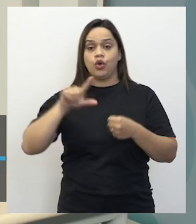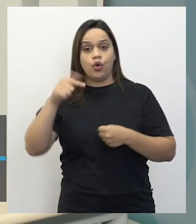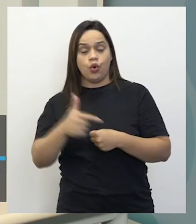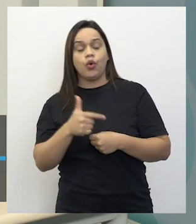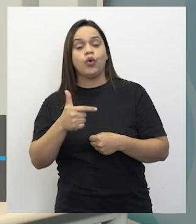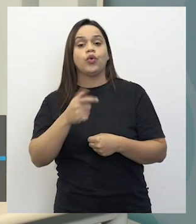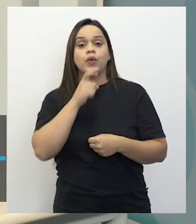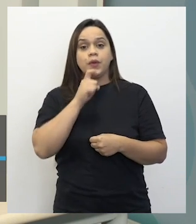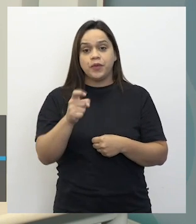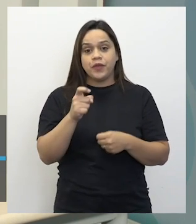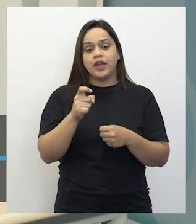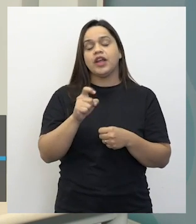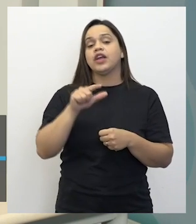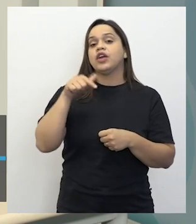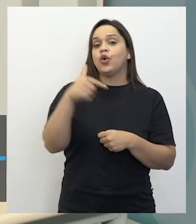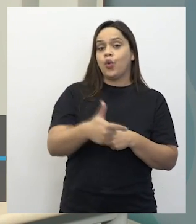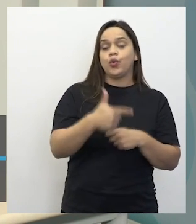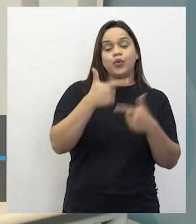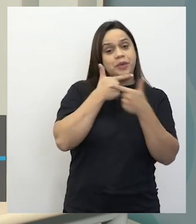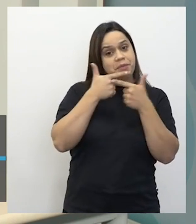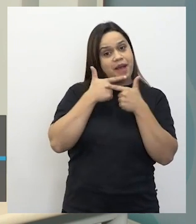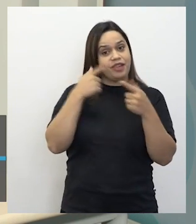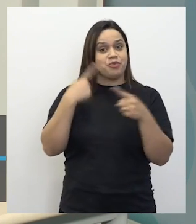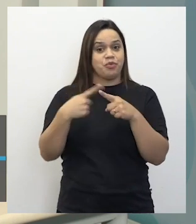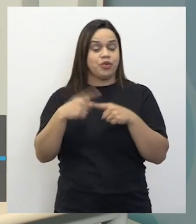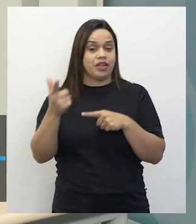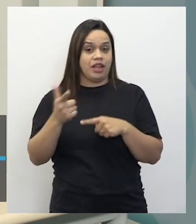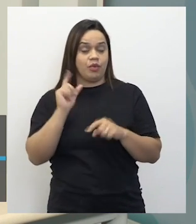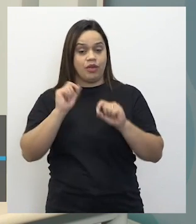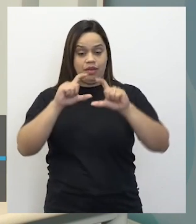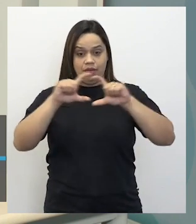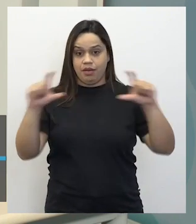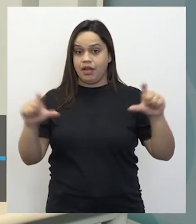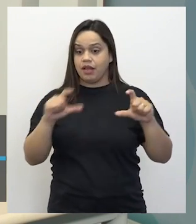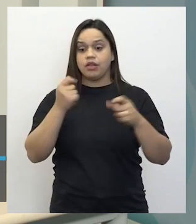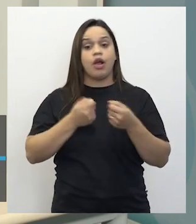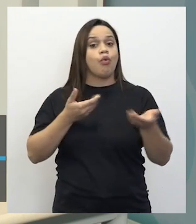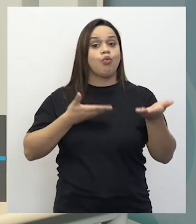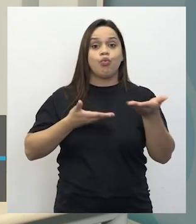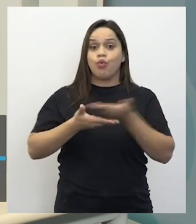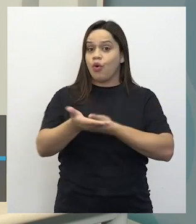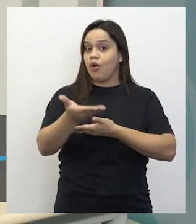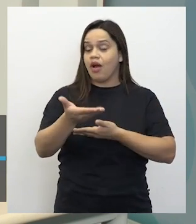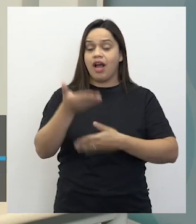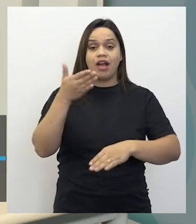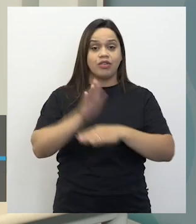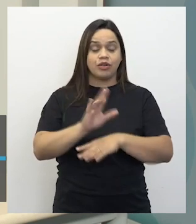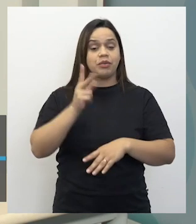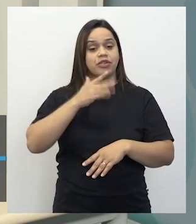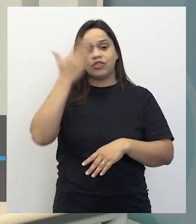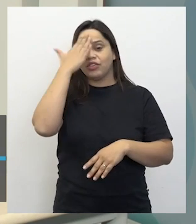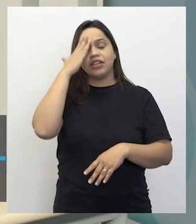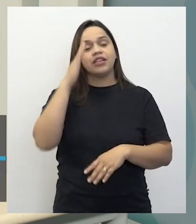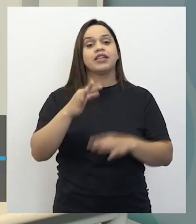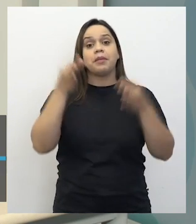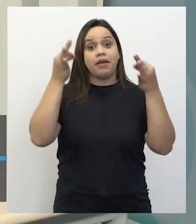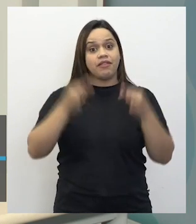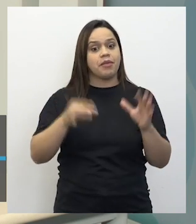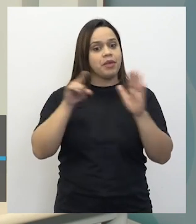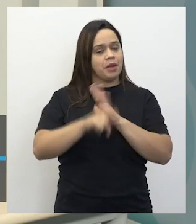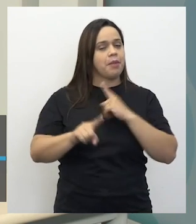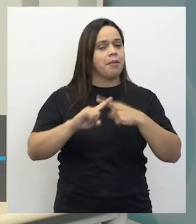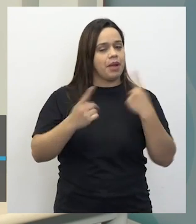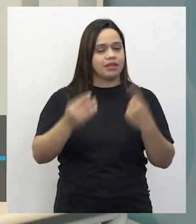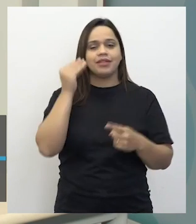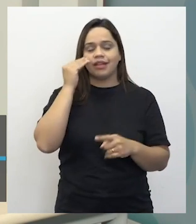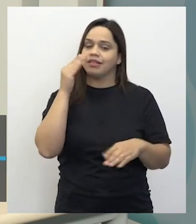simpática. Mas o que a gente tem que lembrar, então, é que, de repente, o enunciado não colabora muito para a gente entender perfeitamente a pergunta, mas eu tentei dar uma